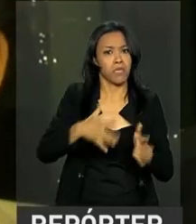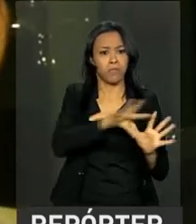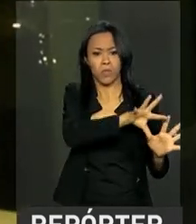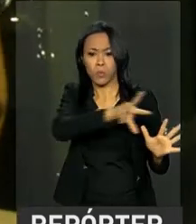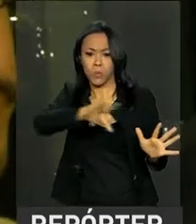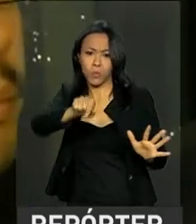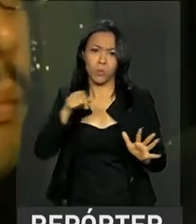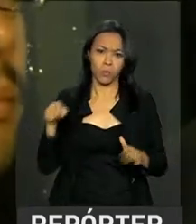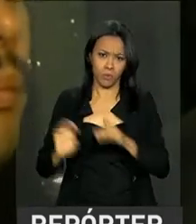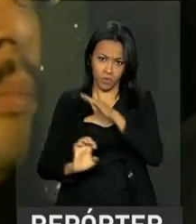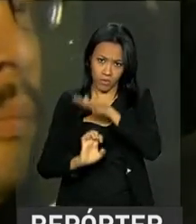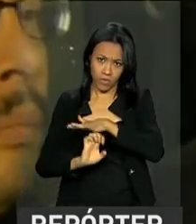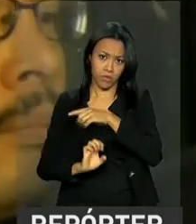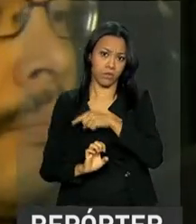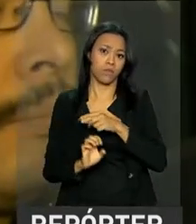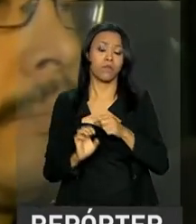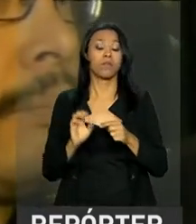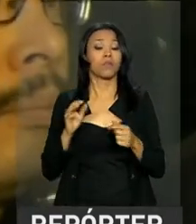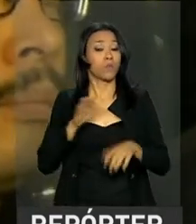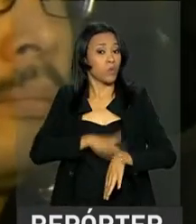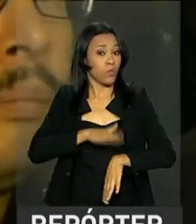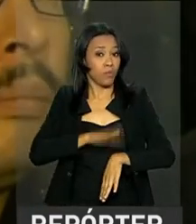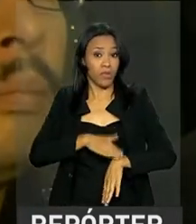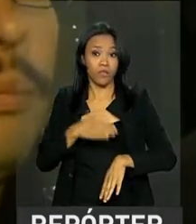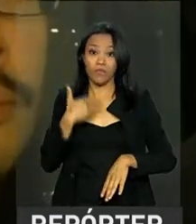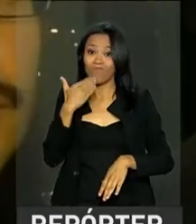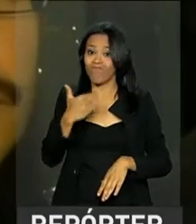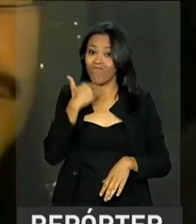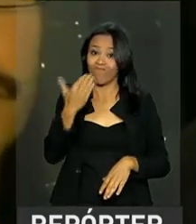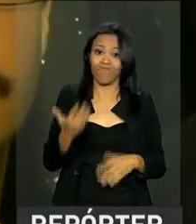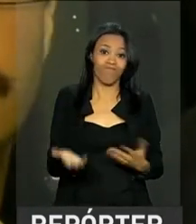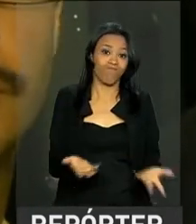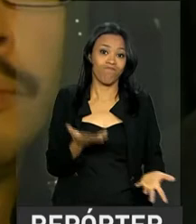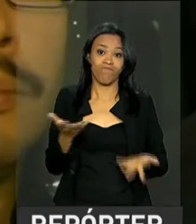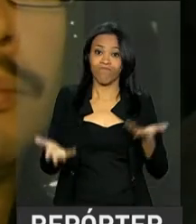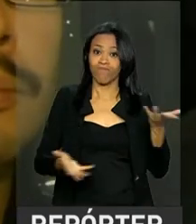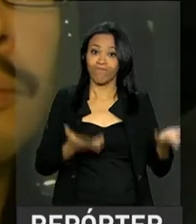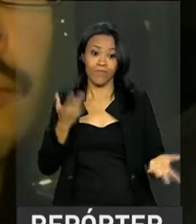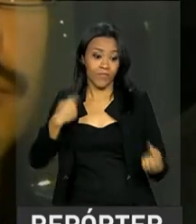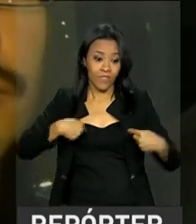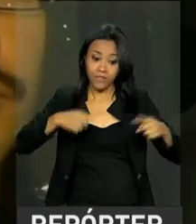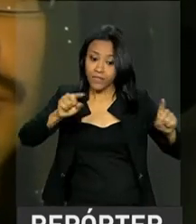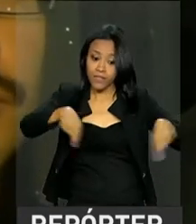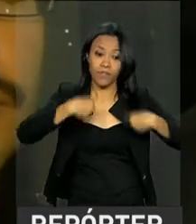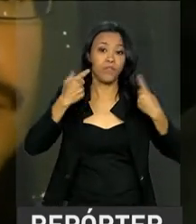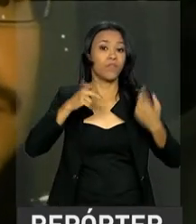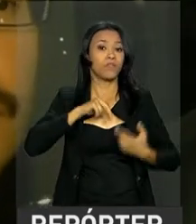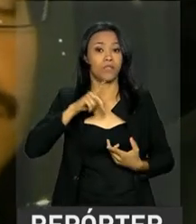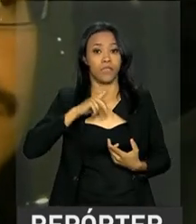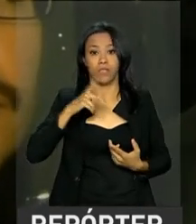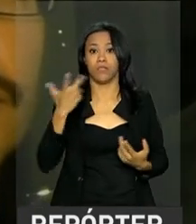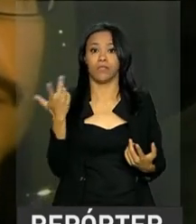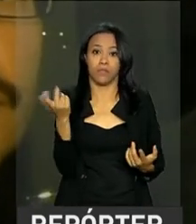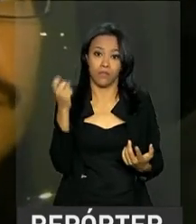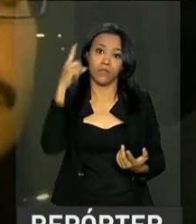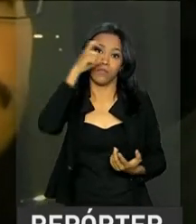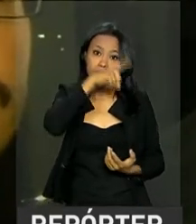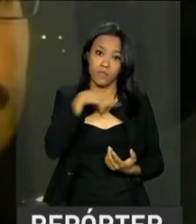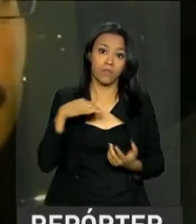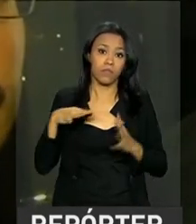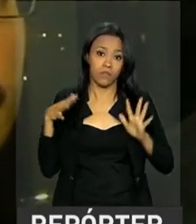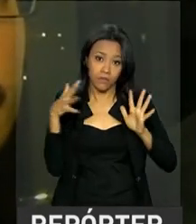certamente vai acelerar essa exploração num momento onde a indústria de óleo e gás enfrenta desafios importantes. Então,